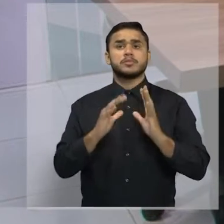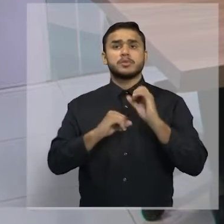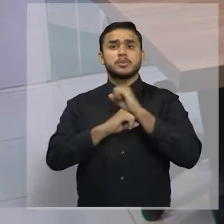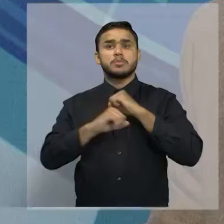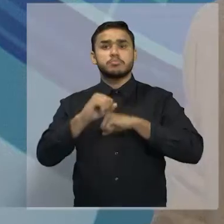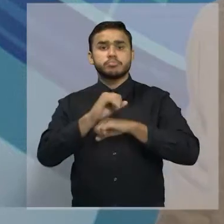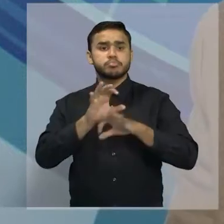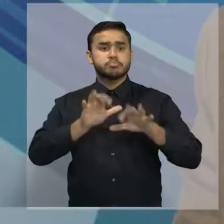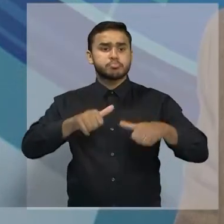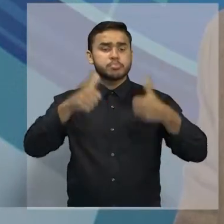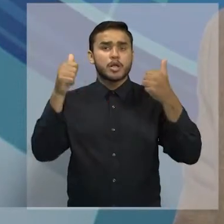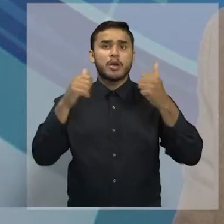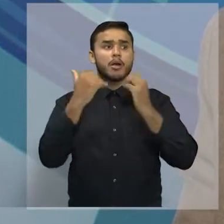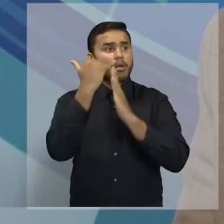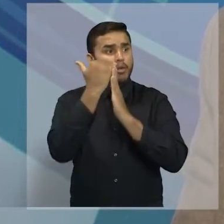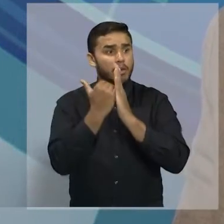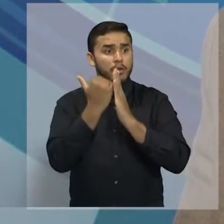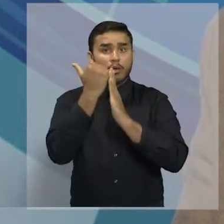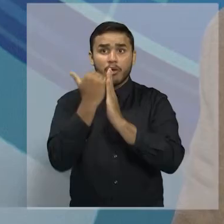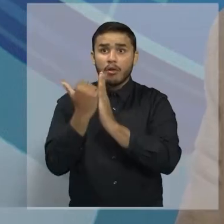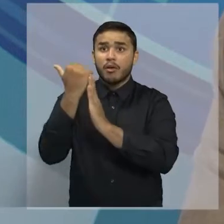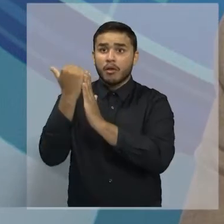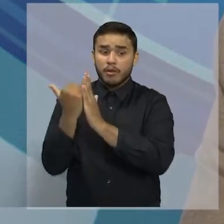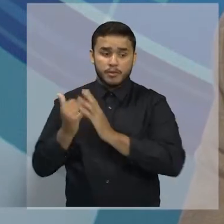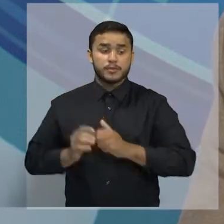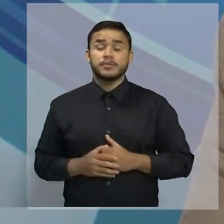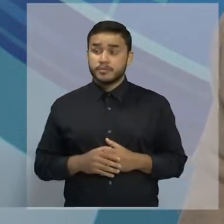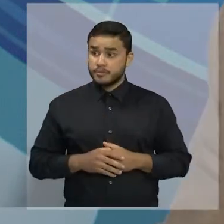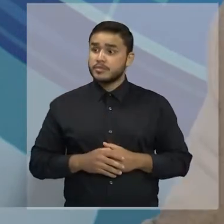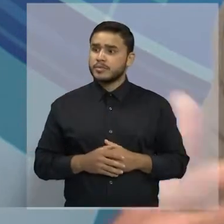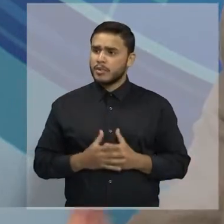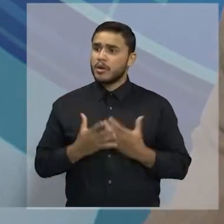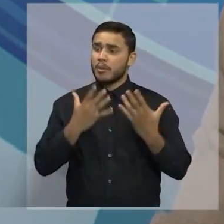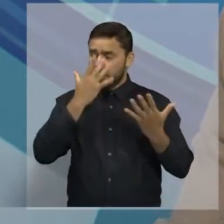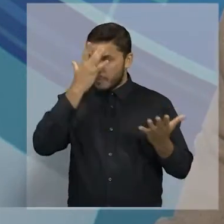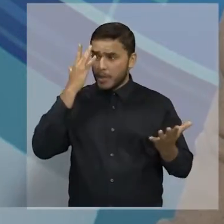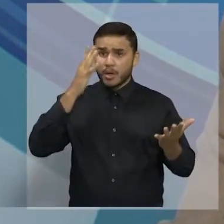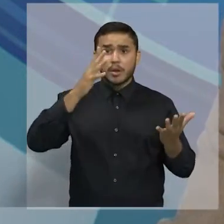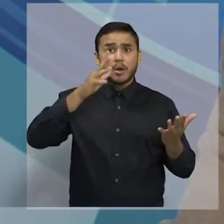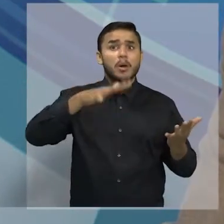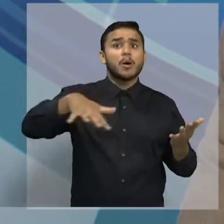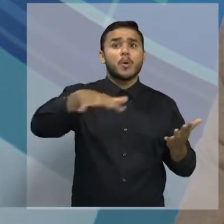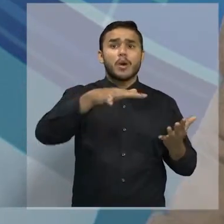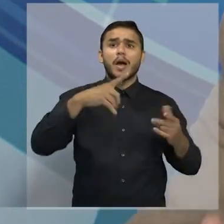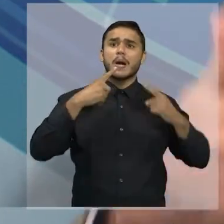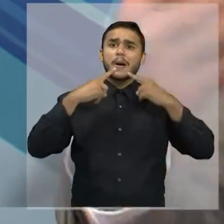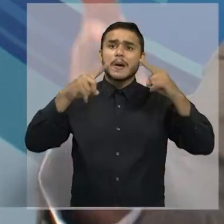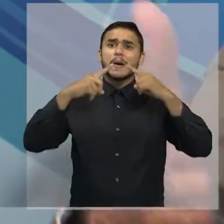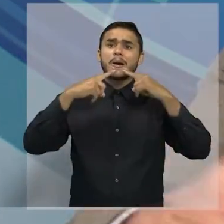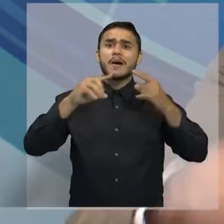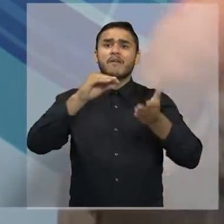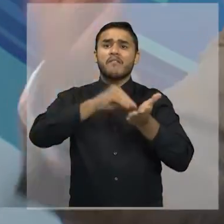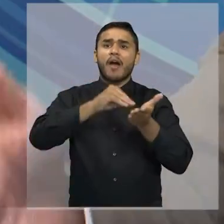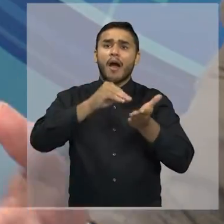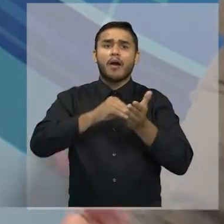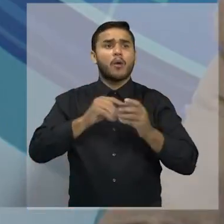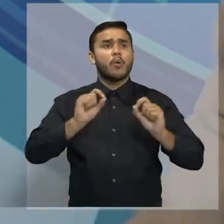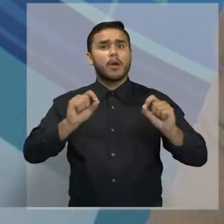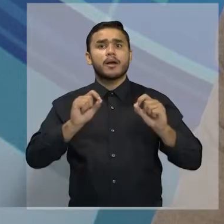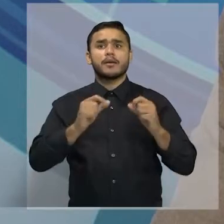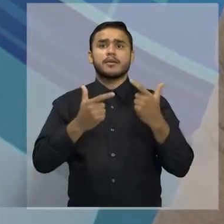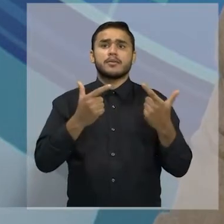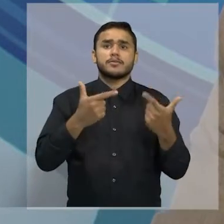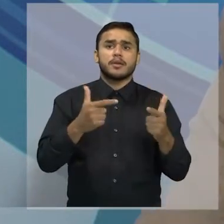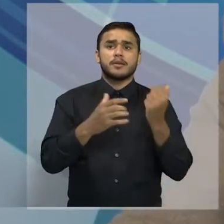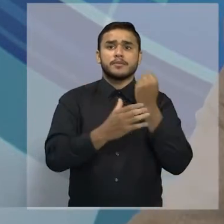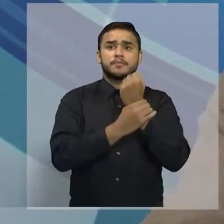Então, muitas vezes, o nosso público reclama com razão, né? Porque está faltando isso, porque